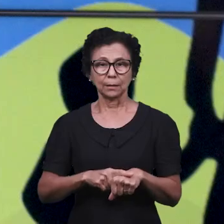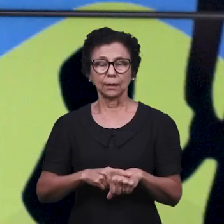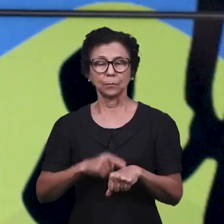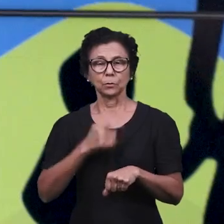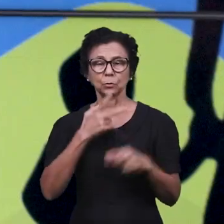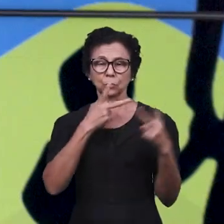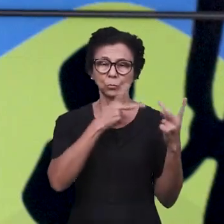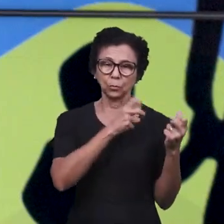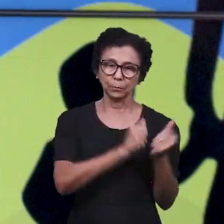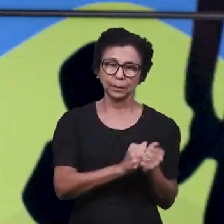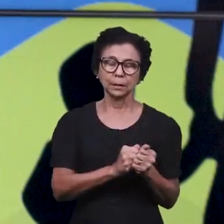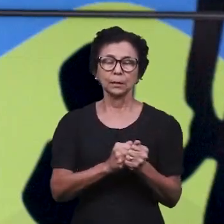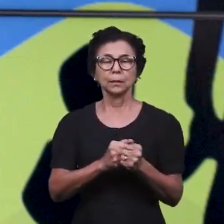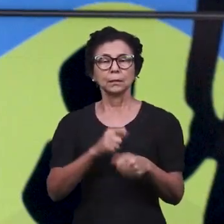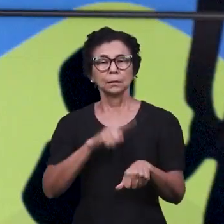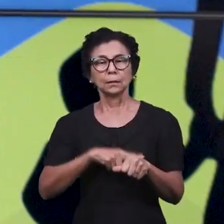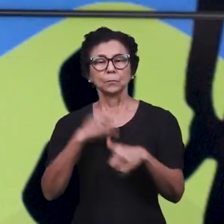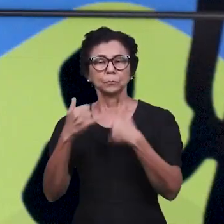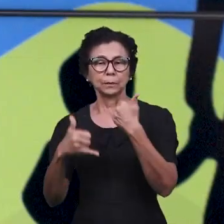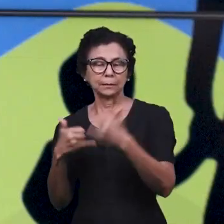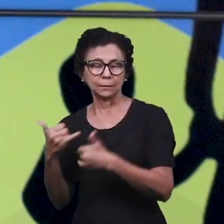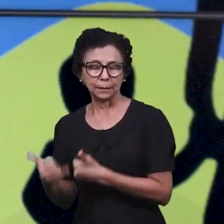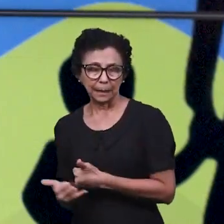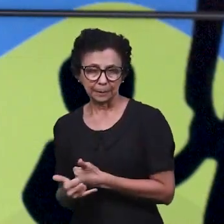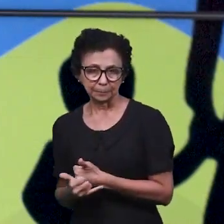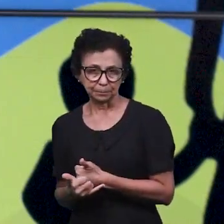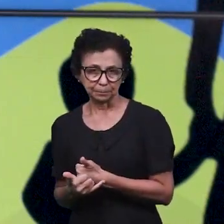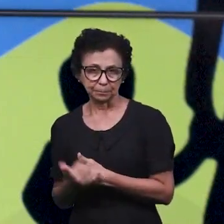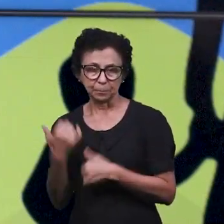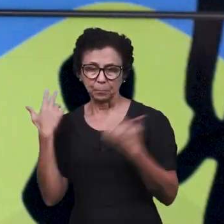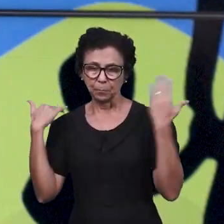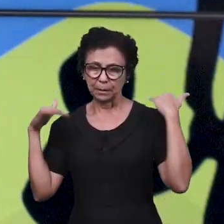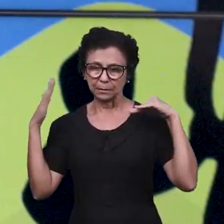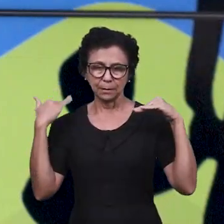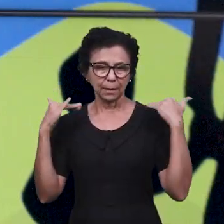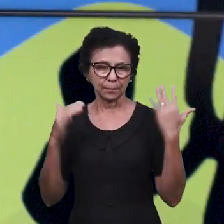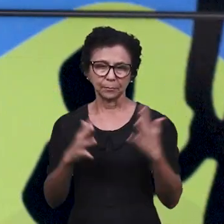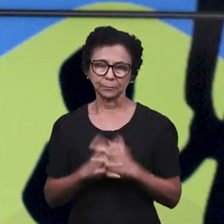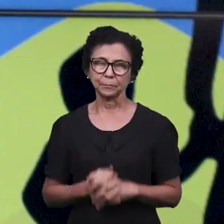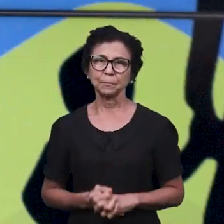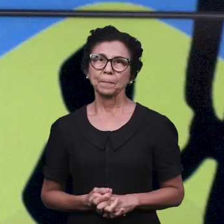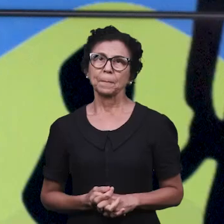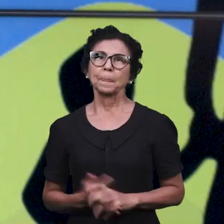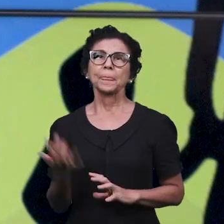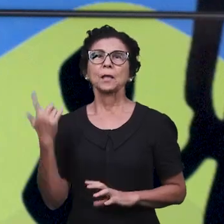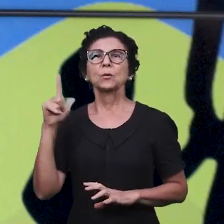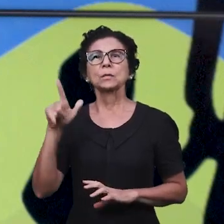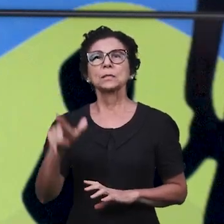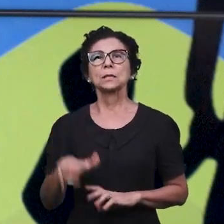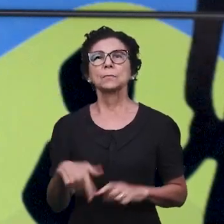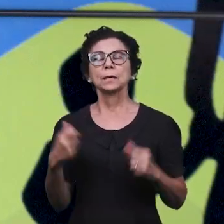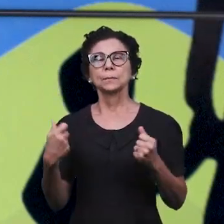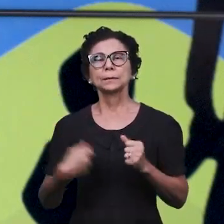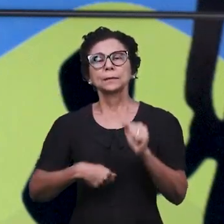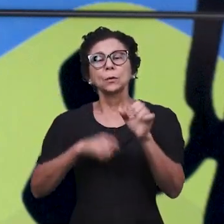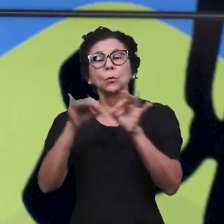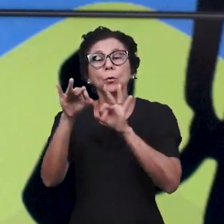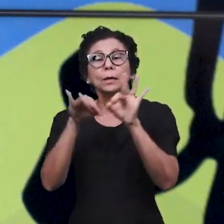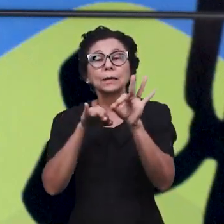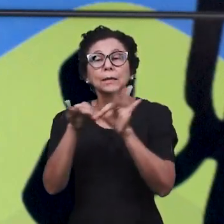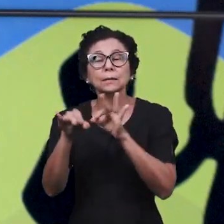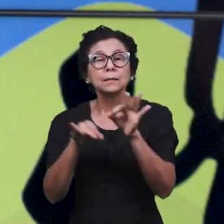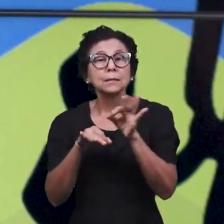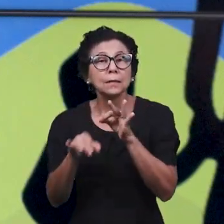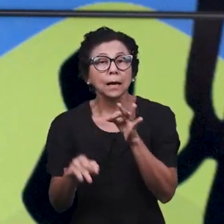de descansar, há tempo do lazer. E tudo isso nós conseguimos fazer. Só ter uma rotina